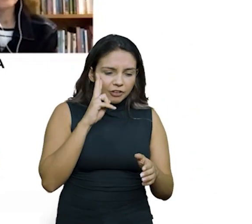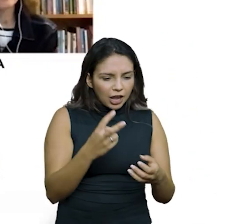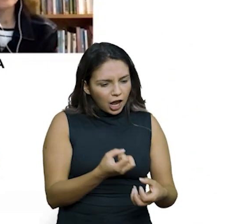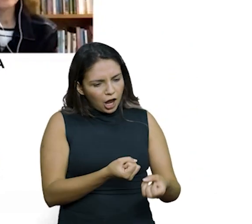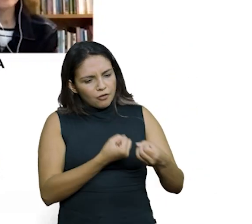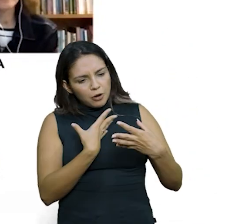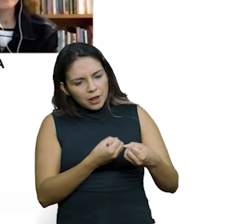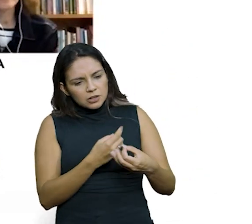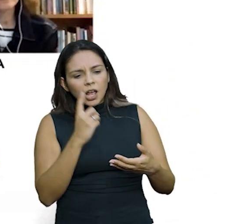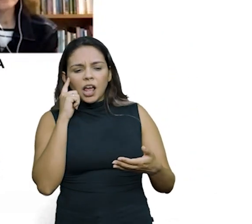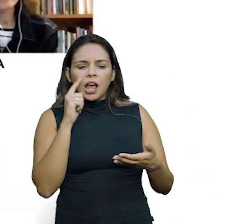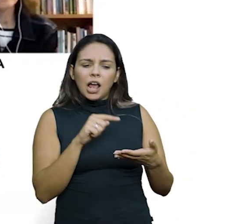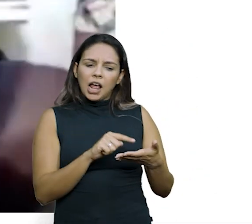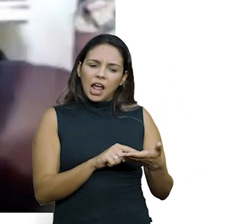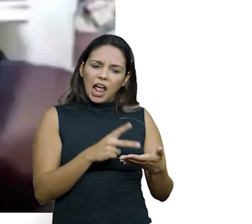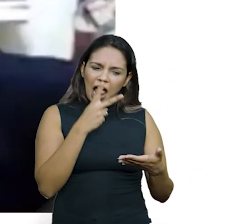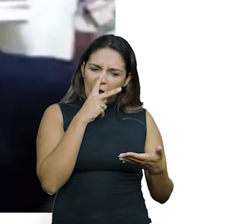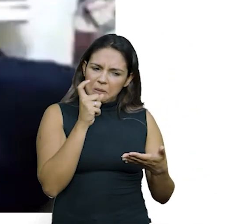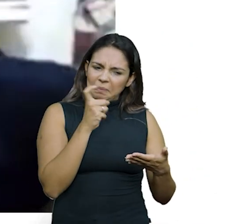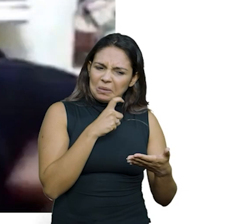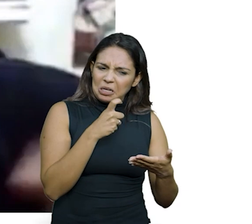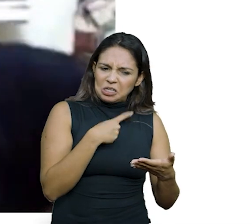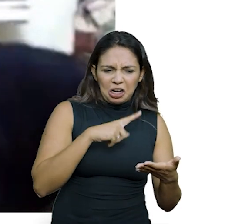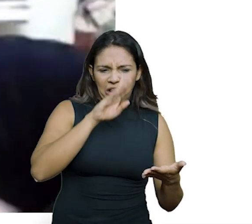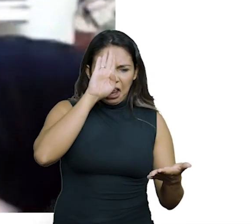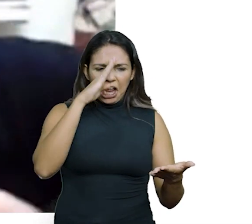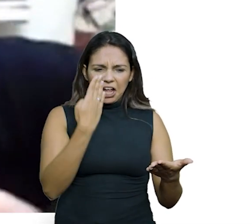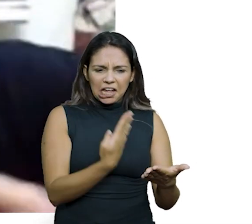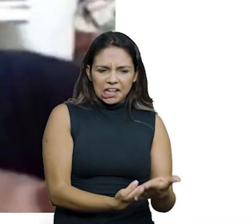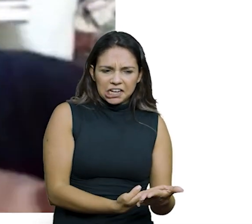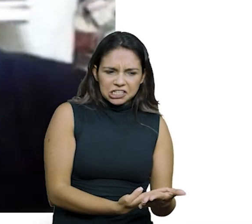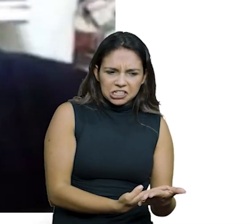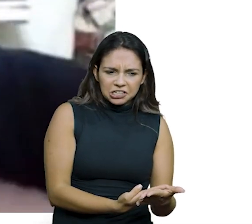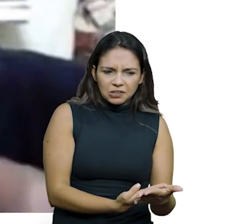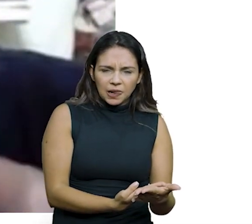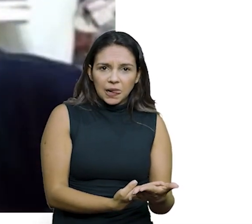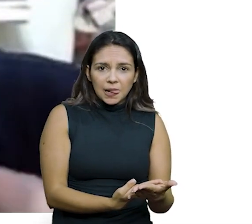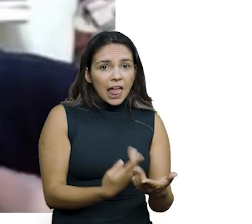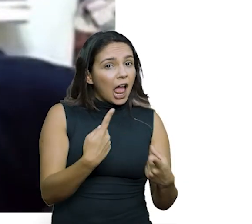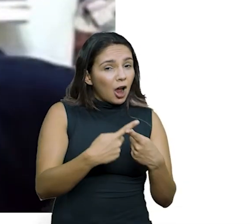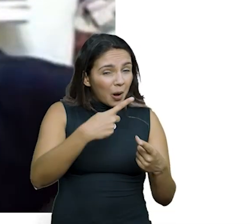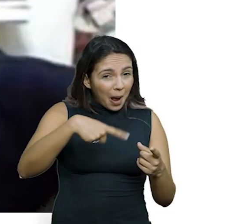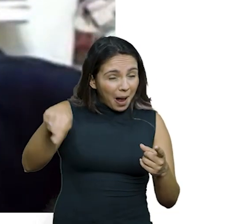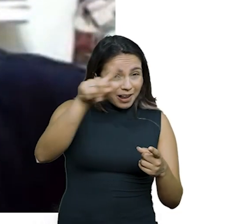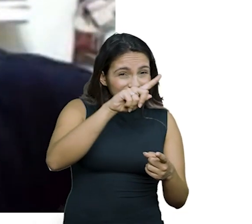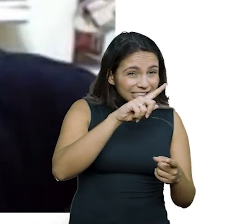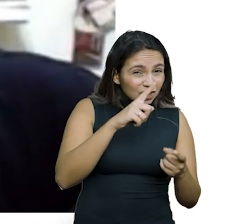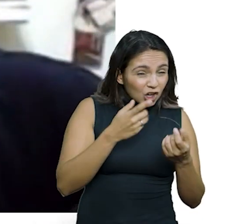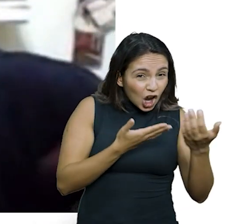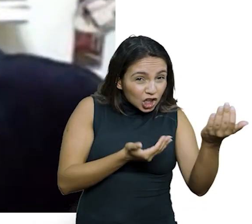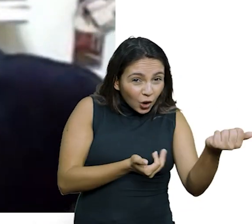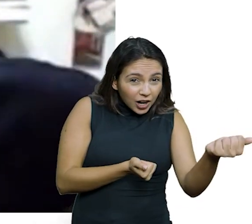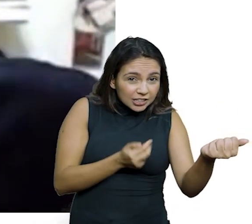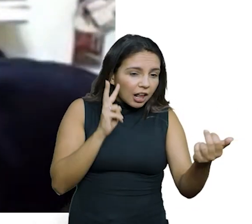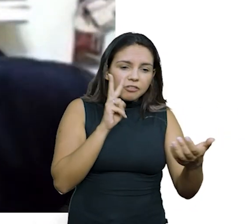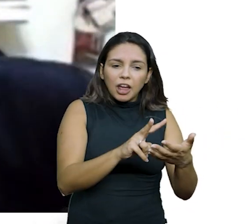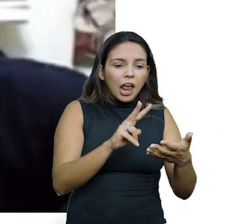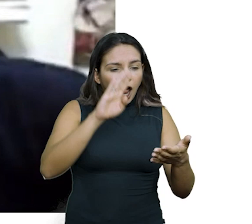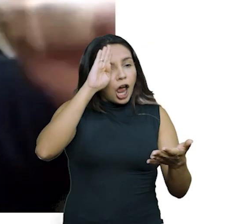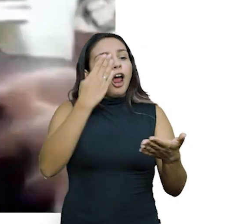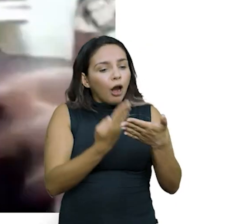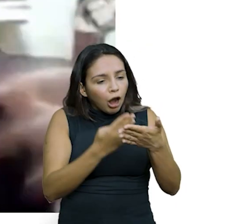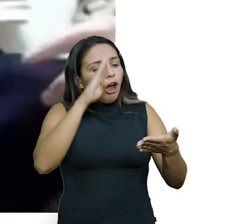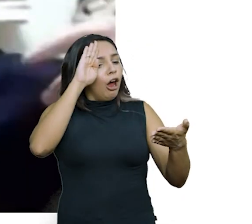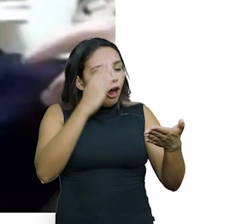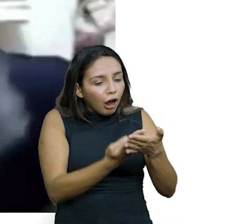pezinho atrás com algumas informações, vamos checar. Mas não existe muito essa proposta numa geração muito jovem.